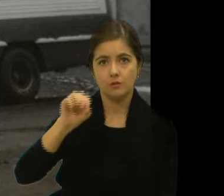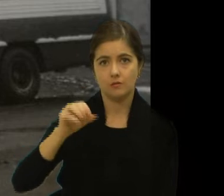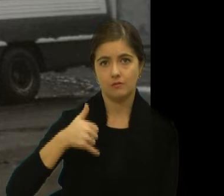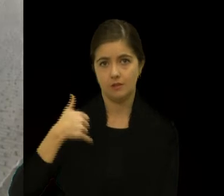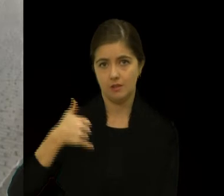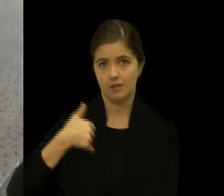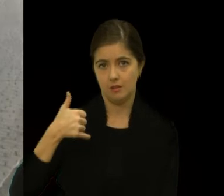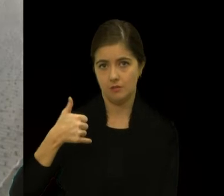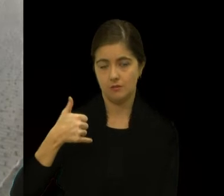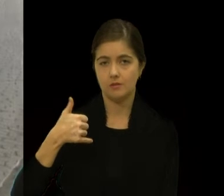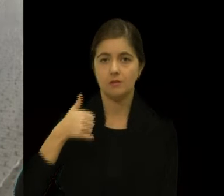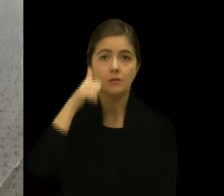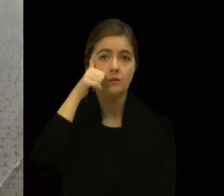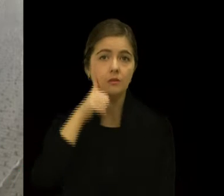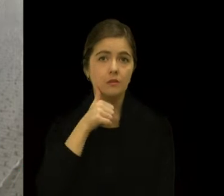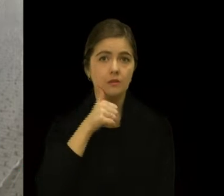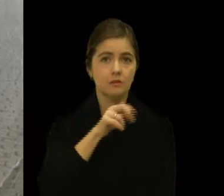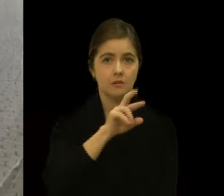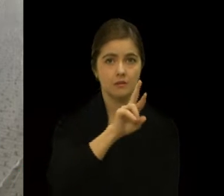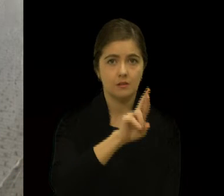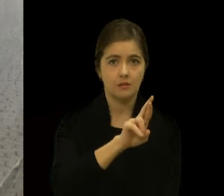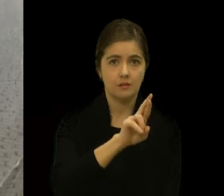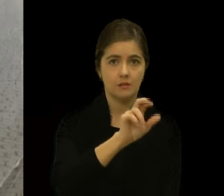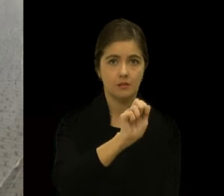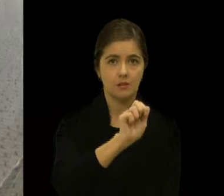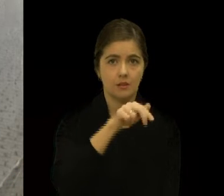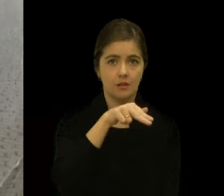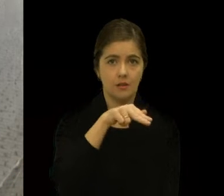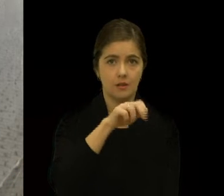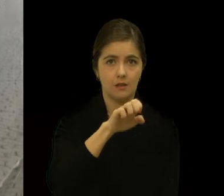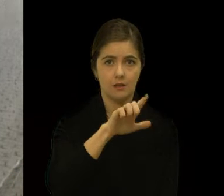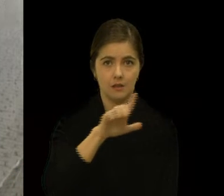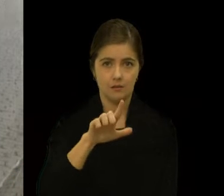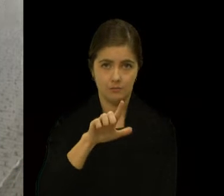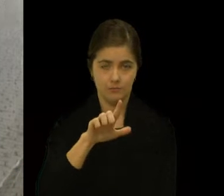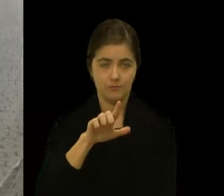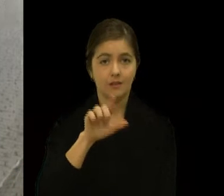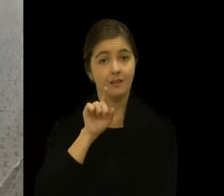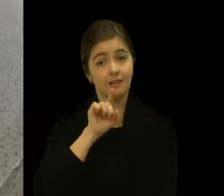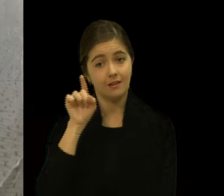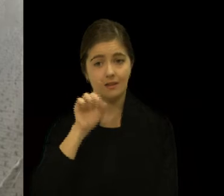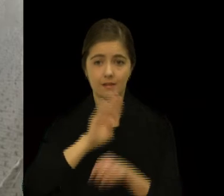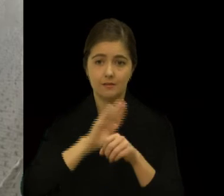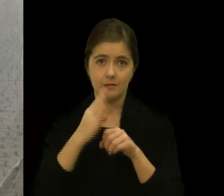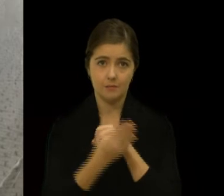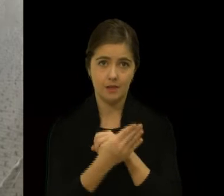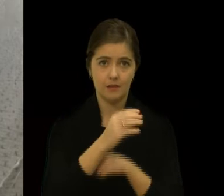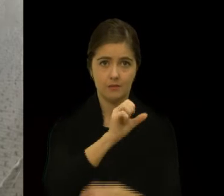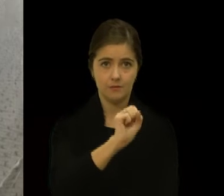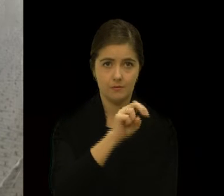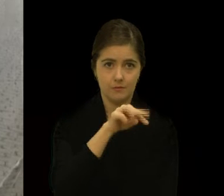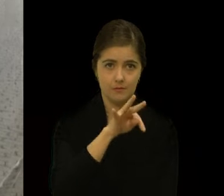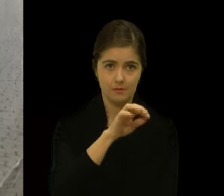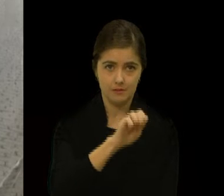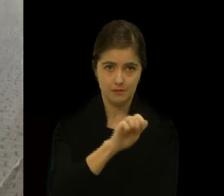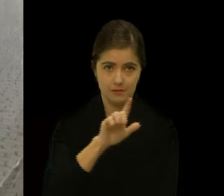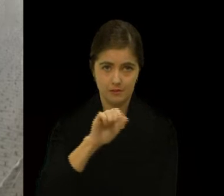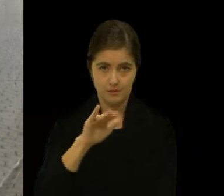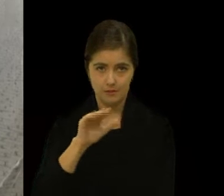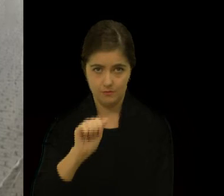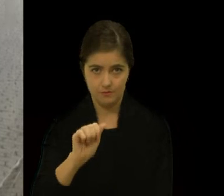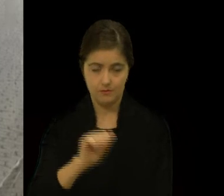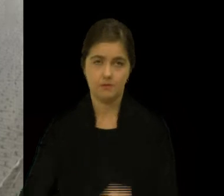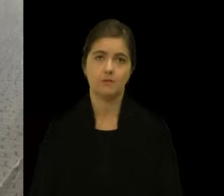dona Raquel Costa Giordani, em Santa Lúcia. O que trouxe muitas lembranças das origens,